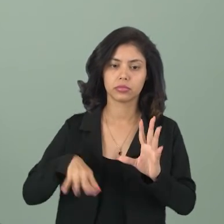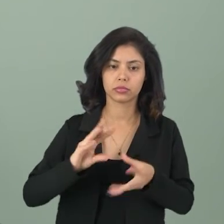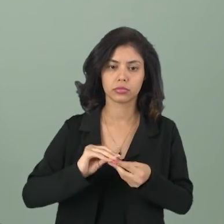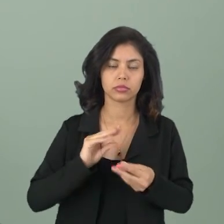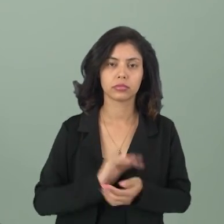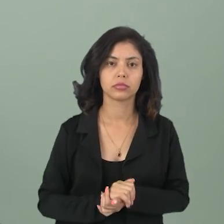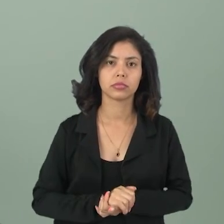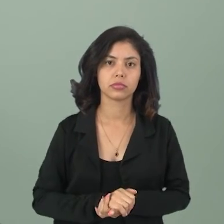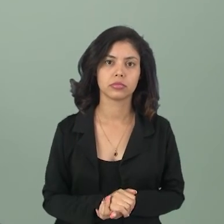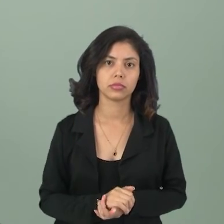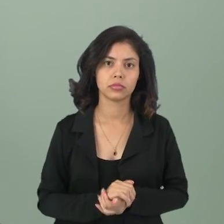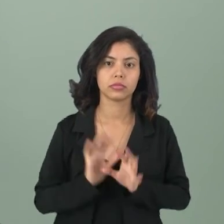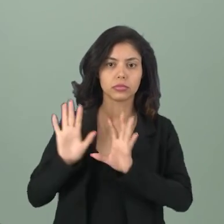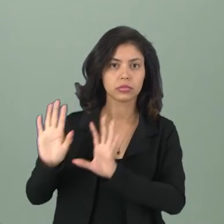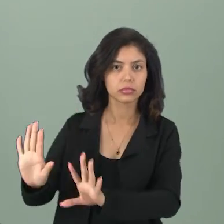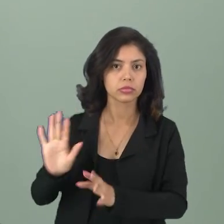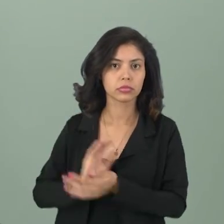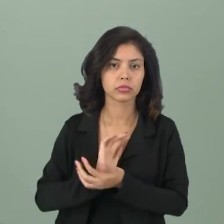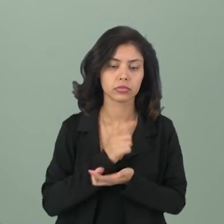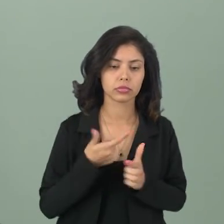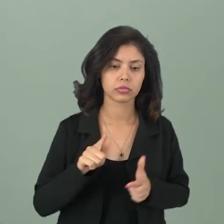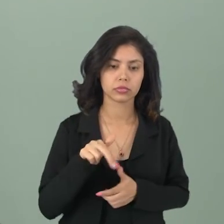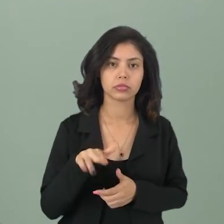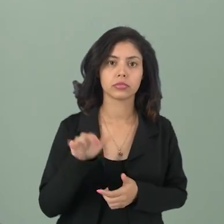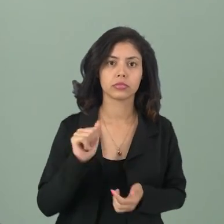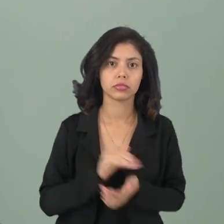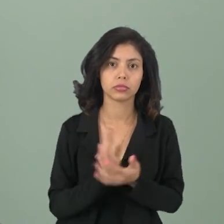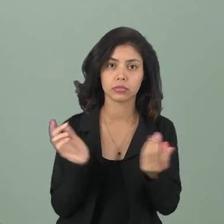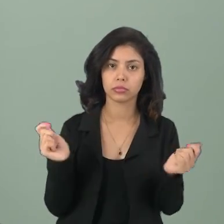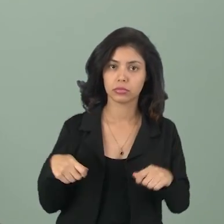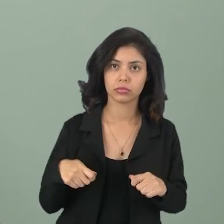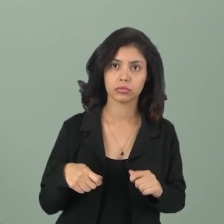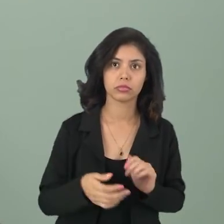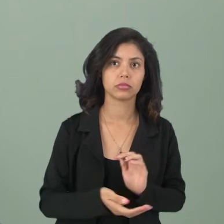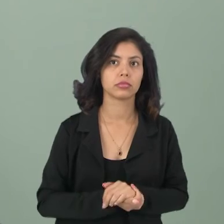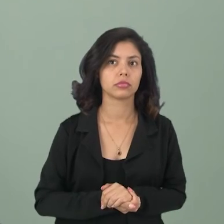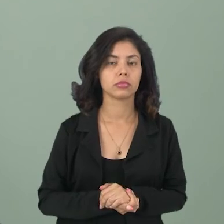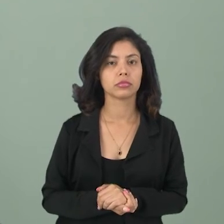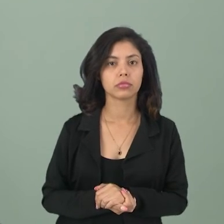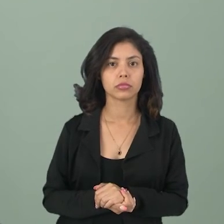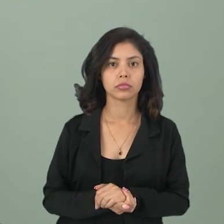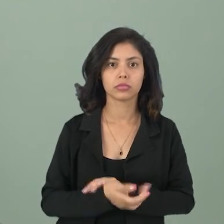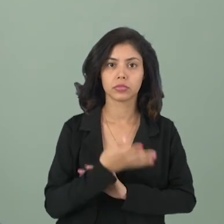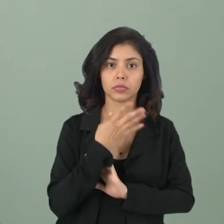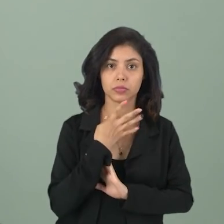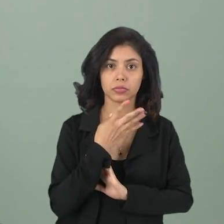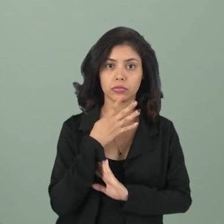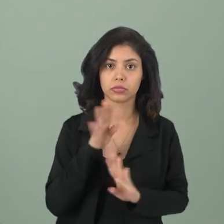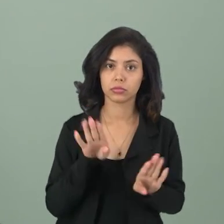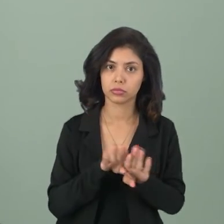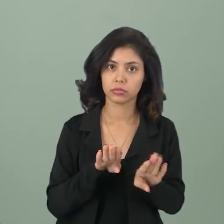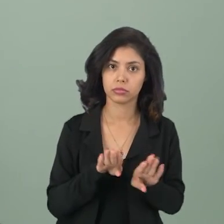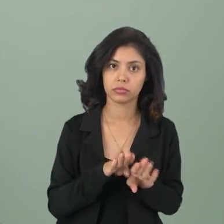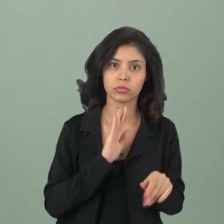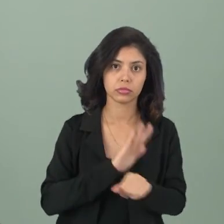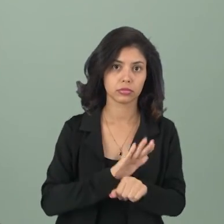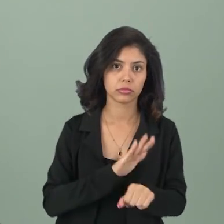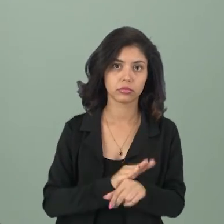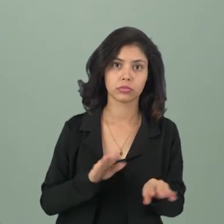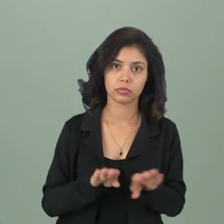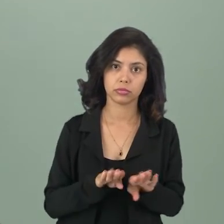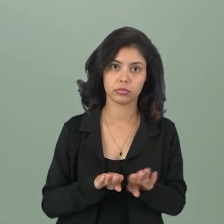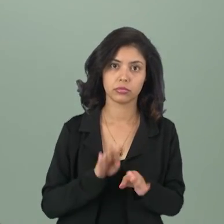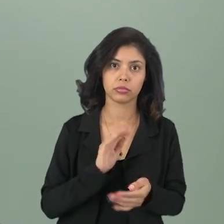resumir então assim ele fica com a grama ali de possibilidades né de conhecimento também porque Ajuda